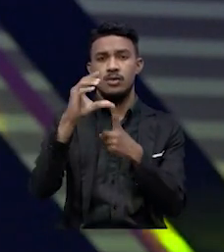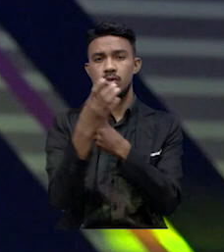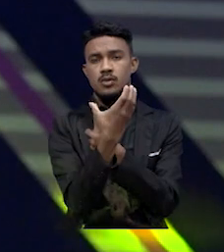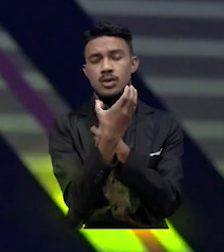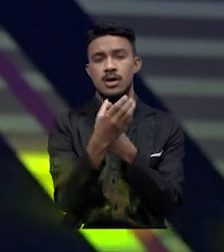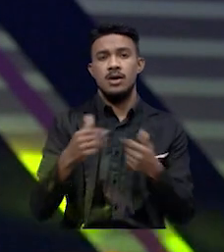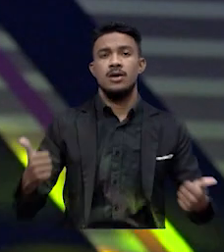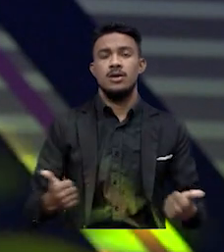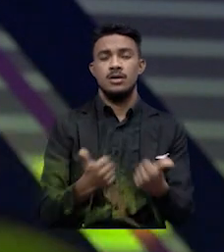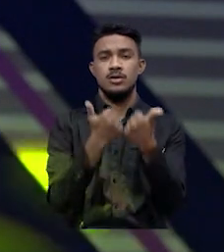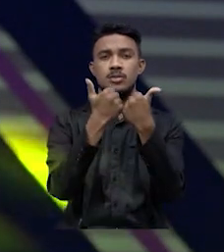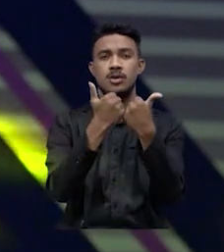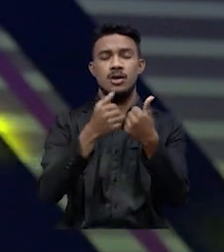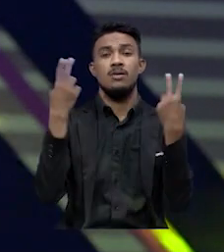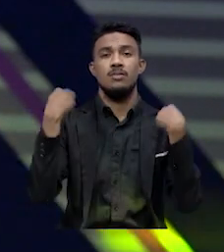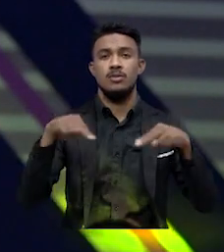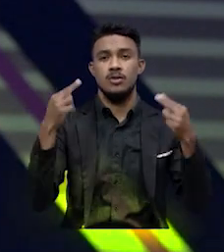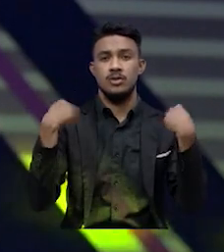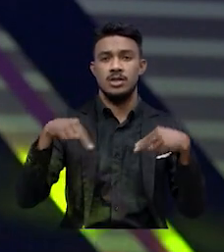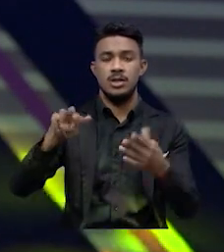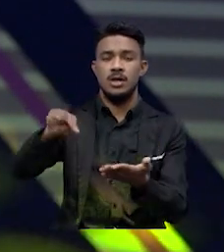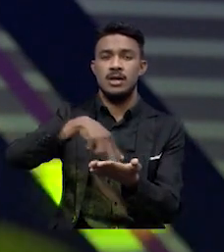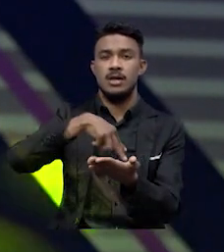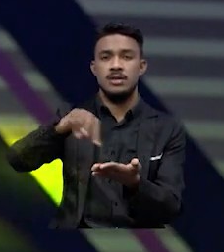desporto, música, dança,